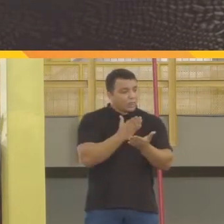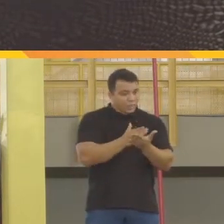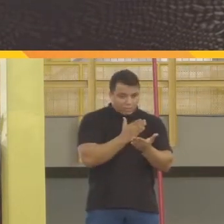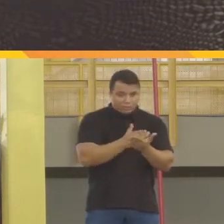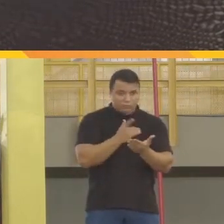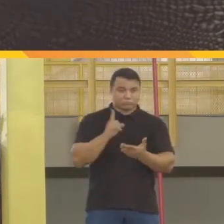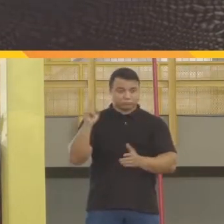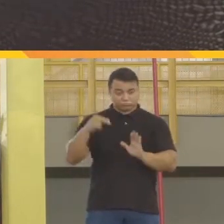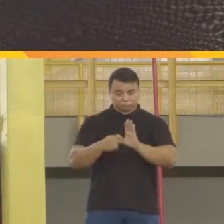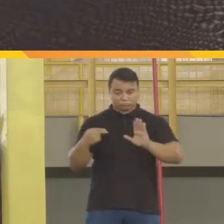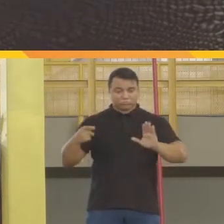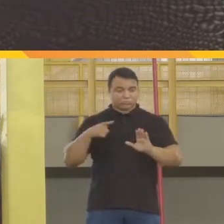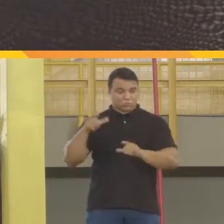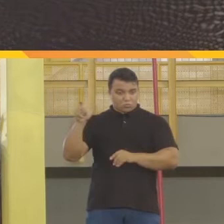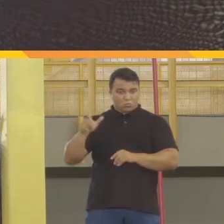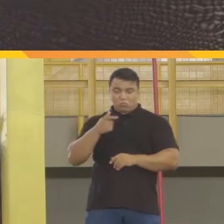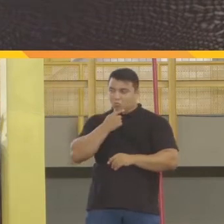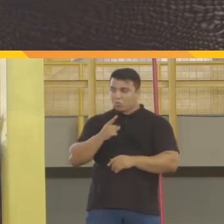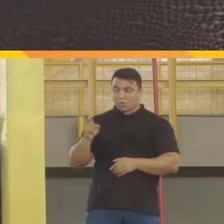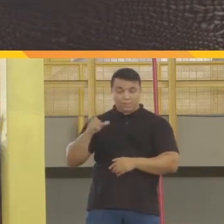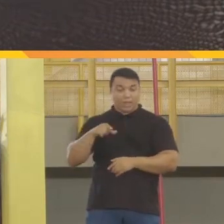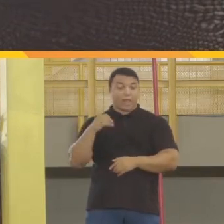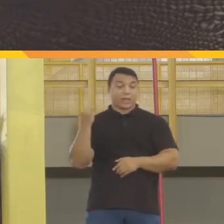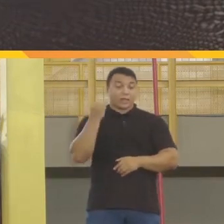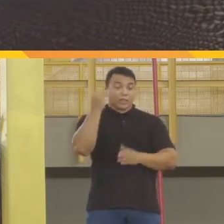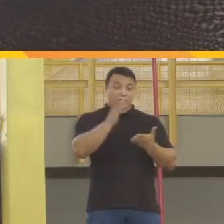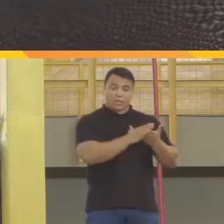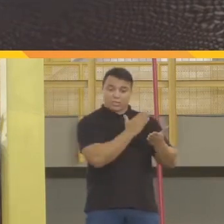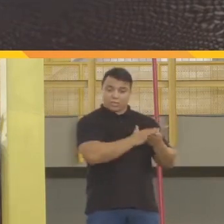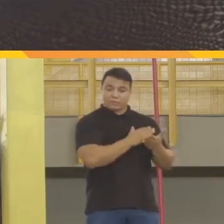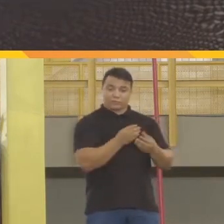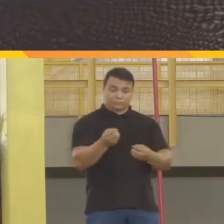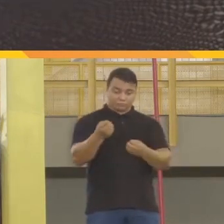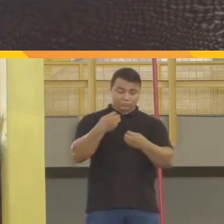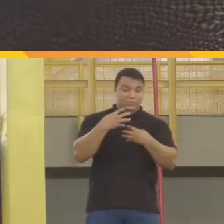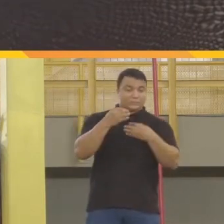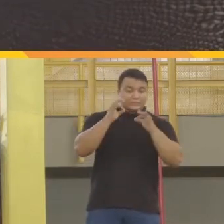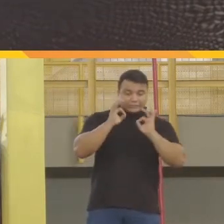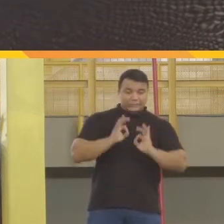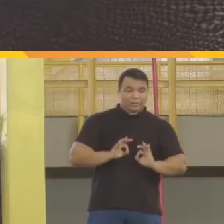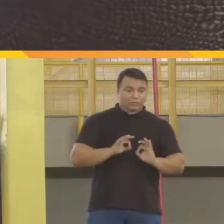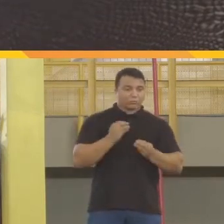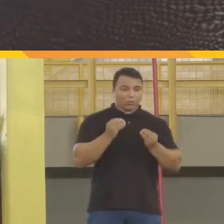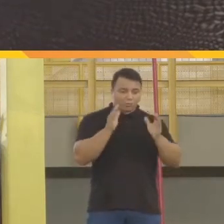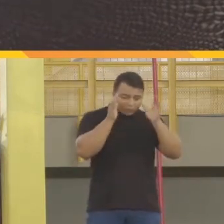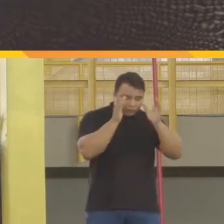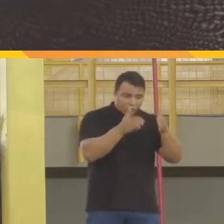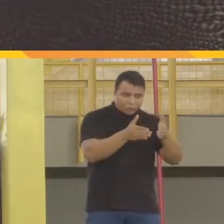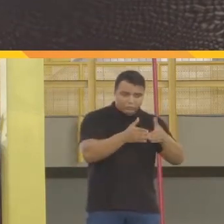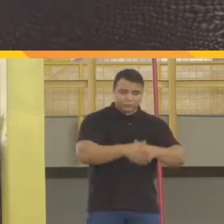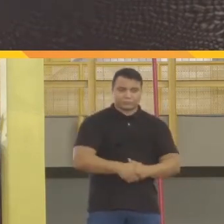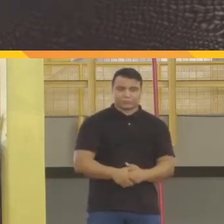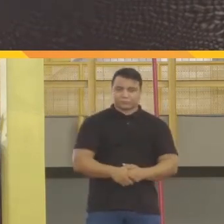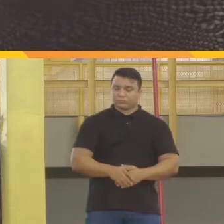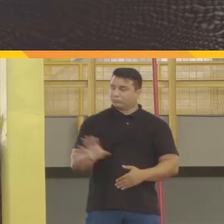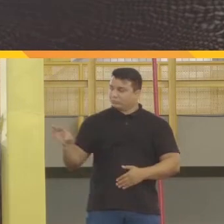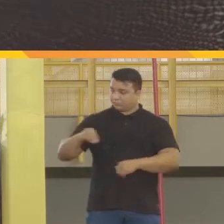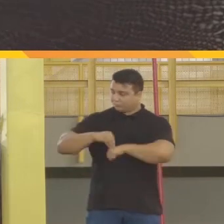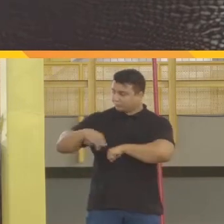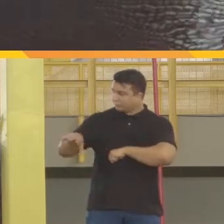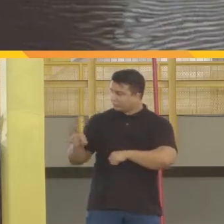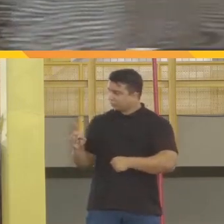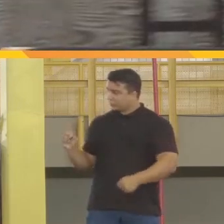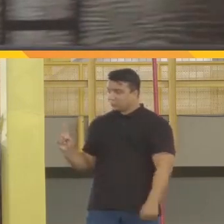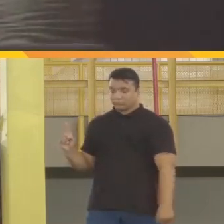de Sérgio Buarque é um livro muito importante e que nos dá a devida indicação em direção a isso. Diga, Tiago. Só eu